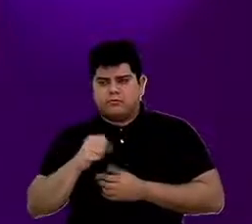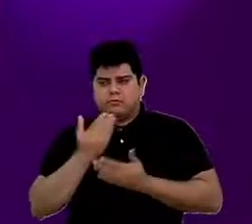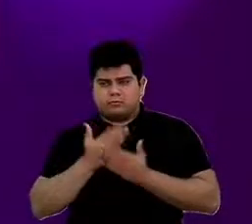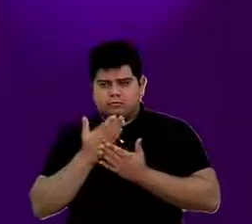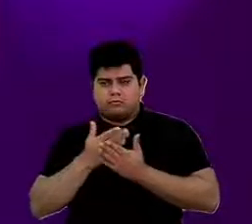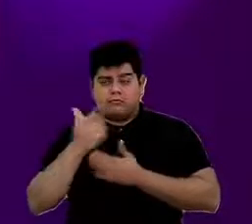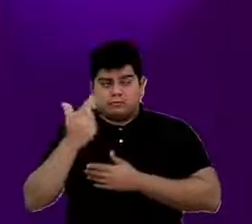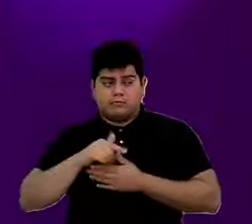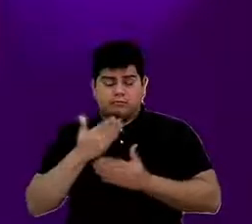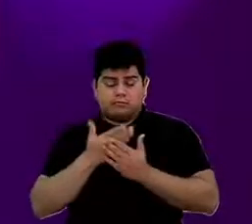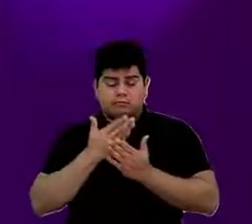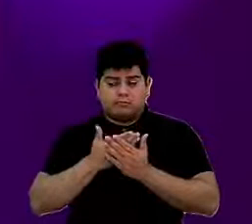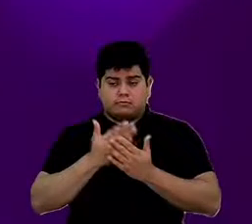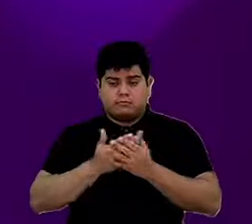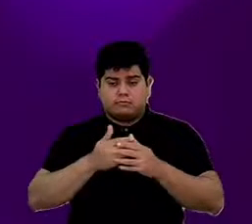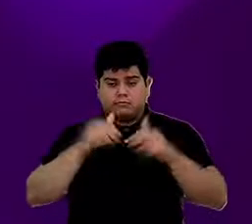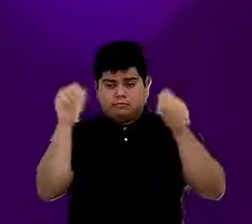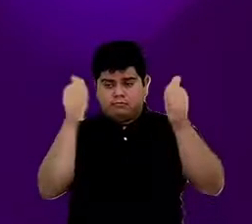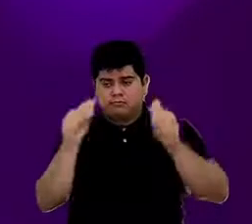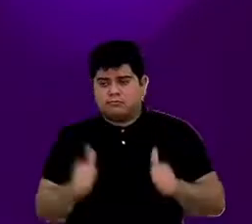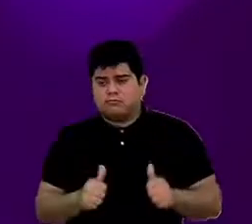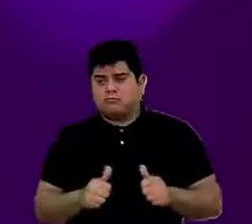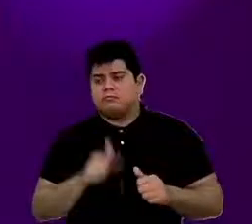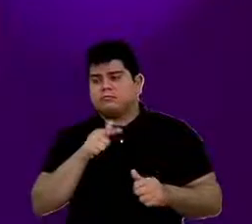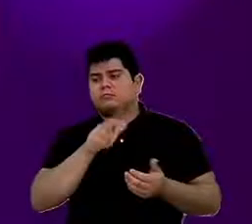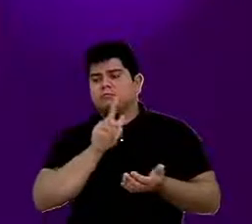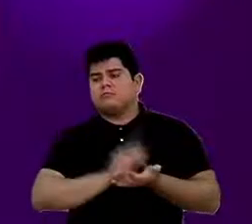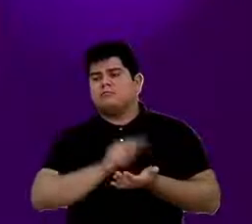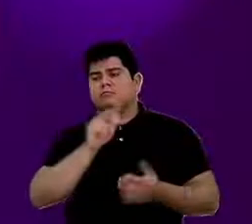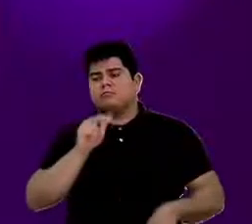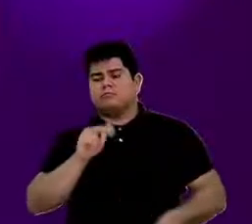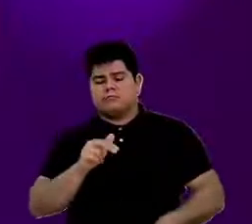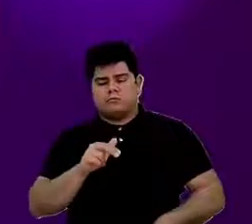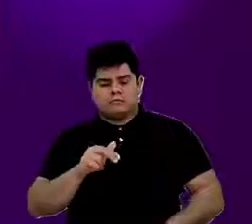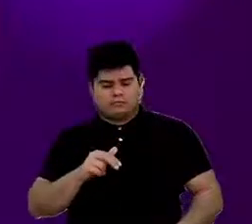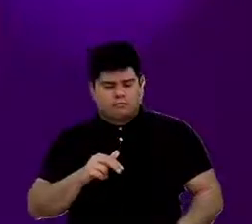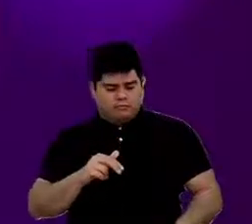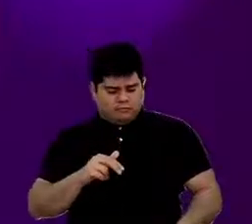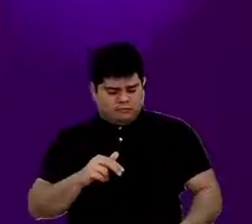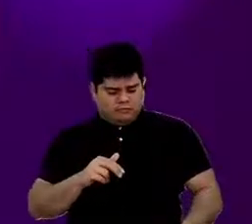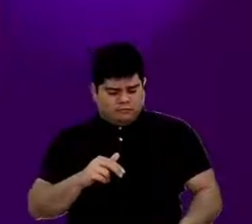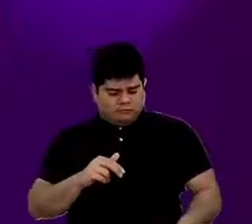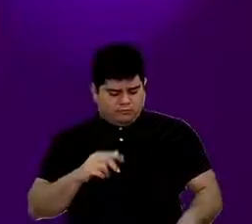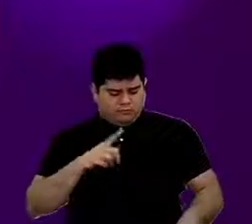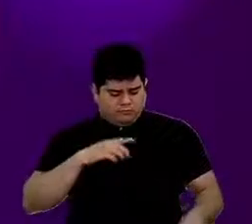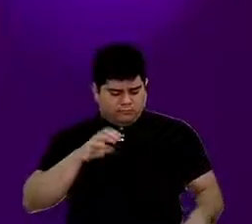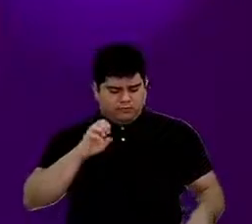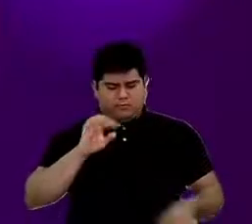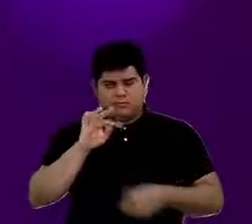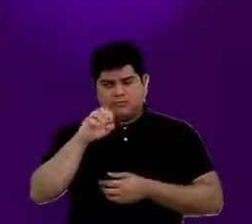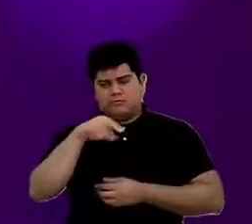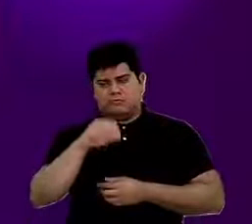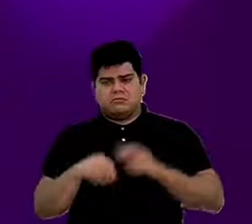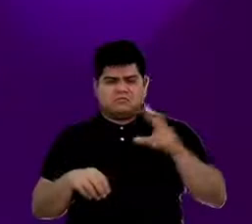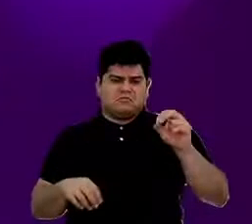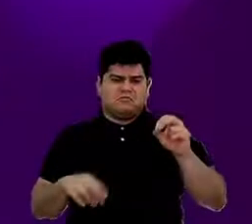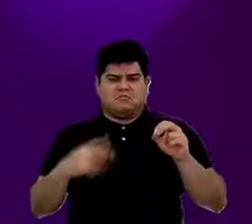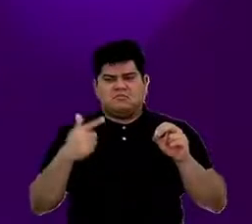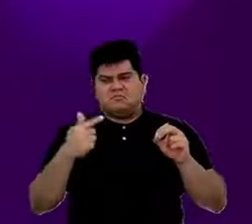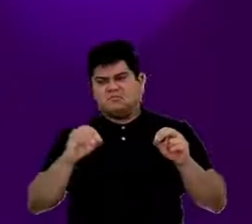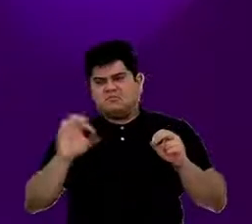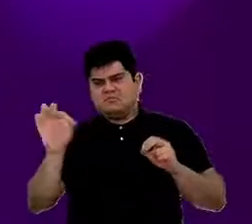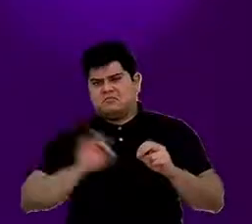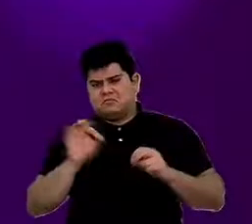anatômico. Ela foi validada em estenoses intermediárias, entre 50% a 70%, e foi